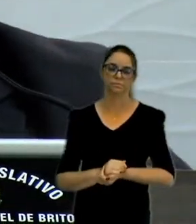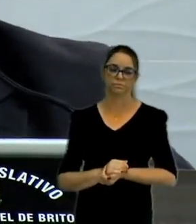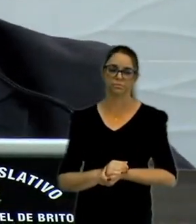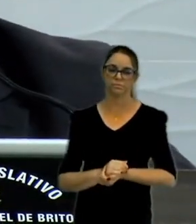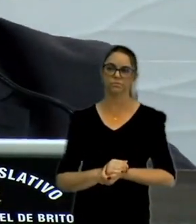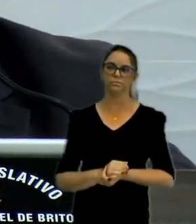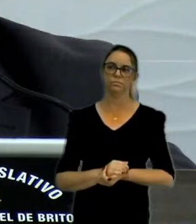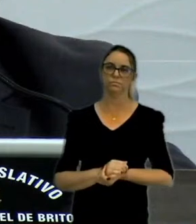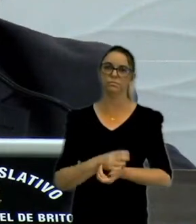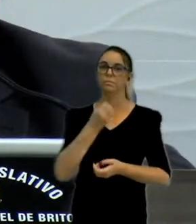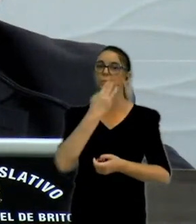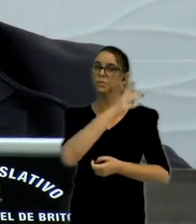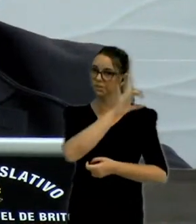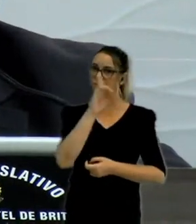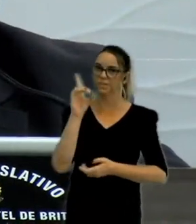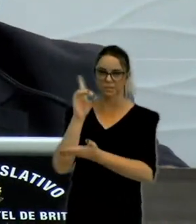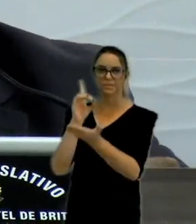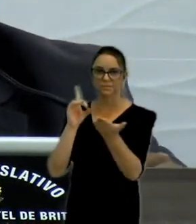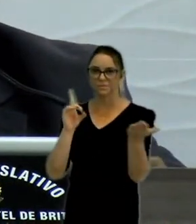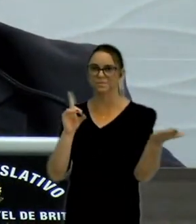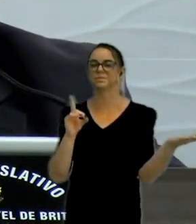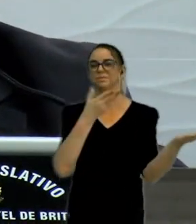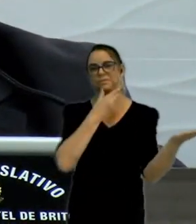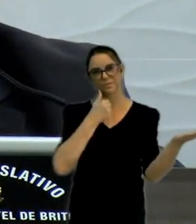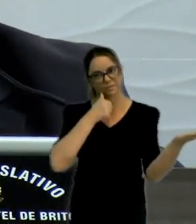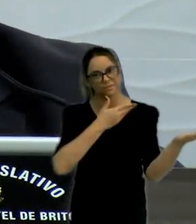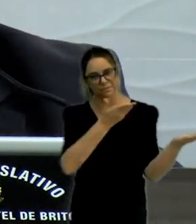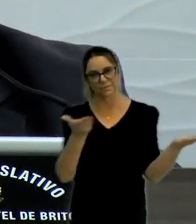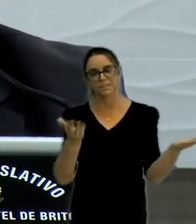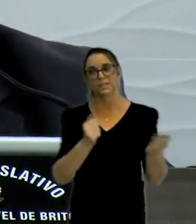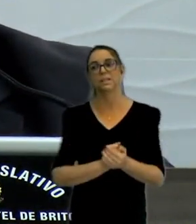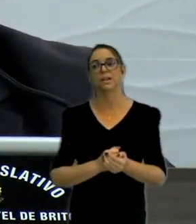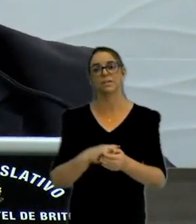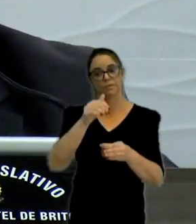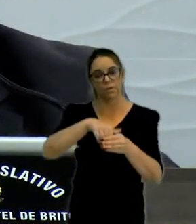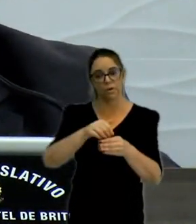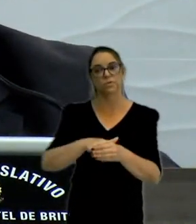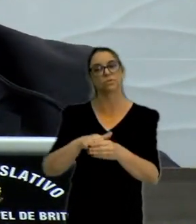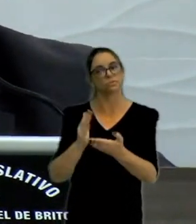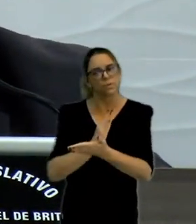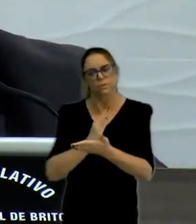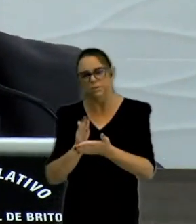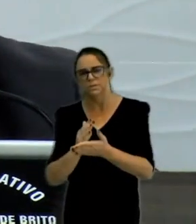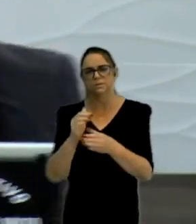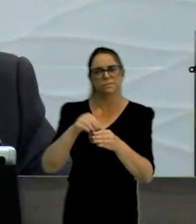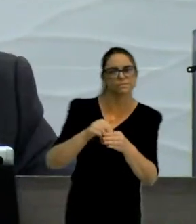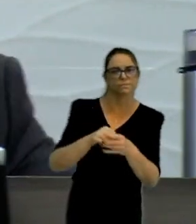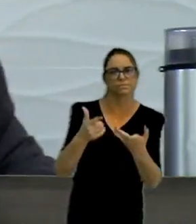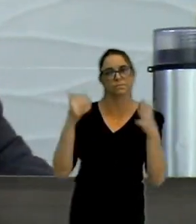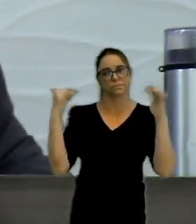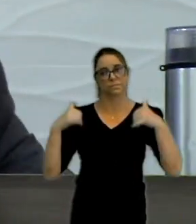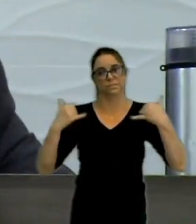Bom dia a todos e a todas. Quero aqui colocar algumas outras felicitações no dia de hoje para alguns